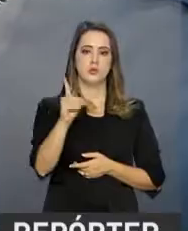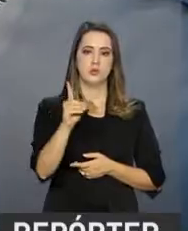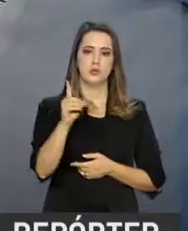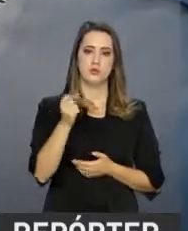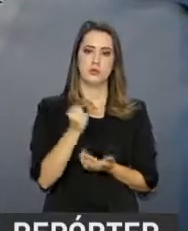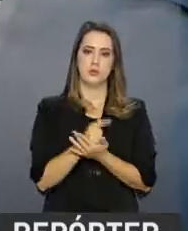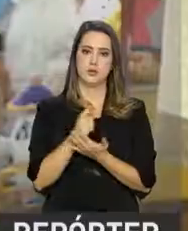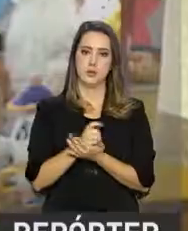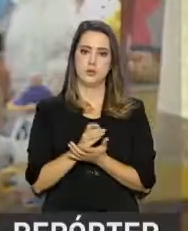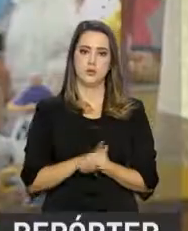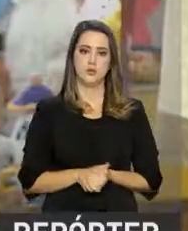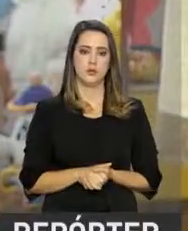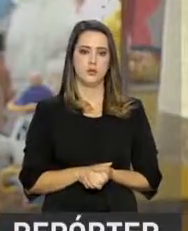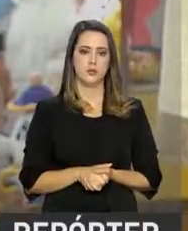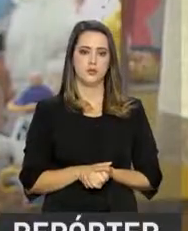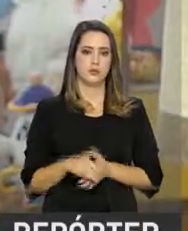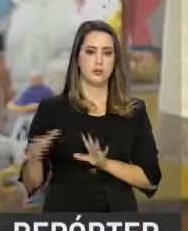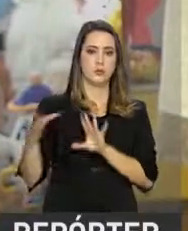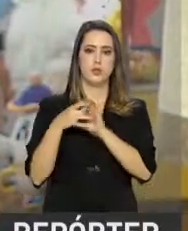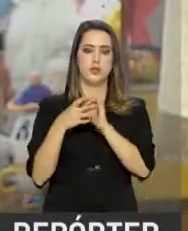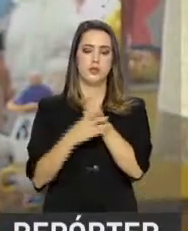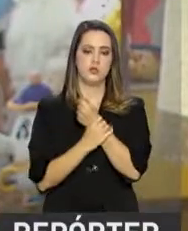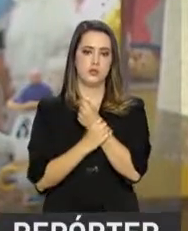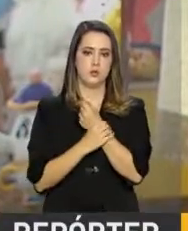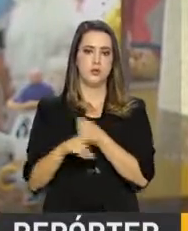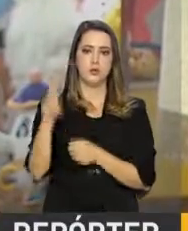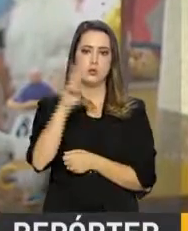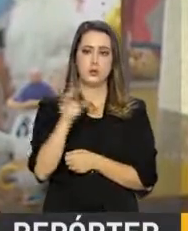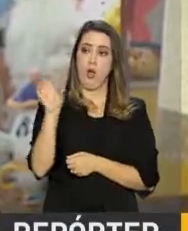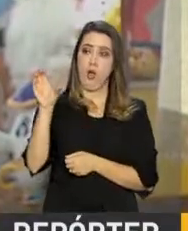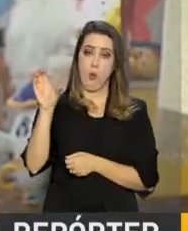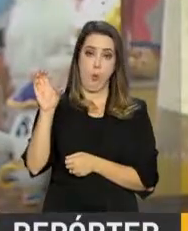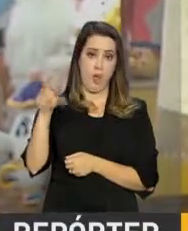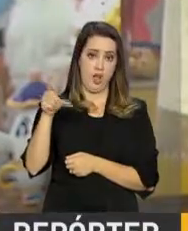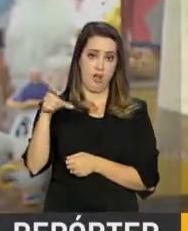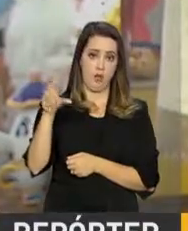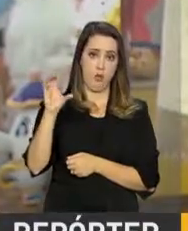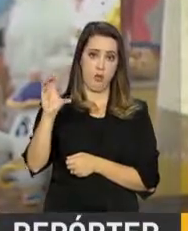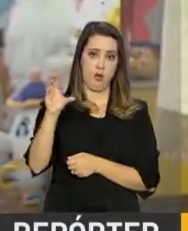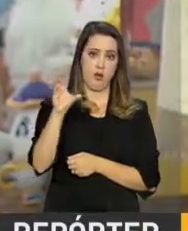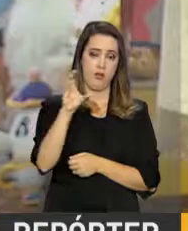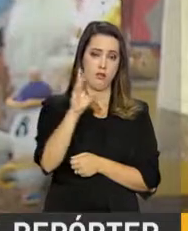nas compras. Vai aliar a segurança de usar um cartão e a